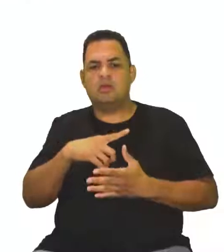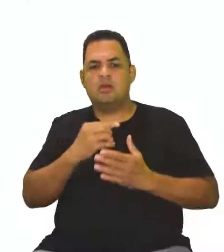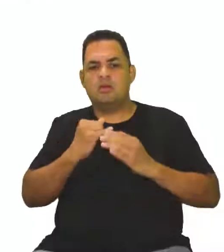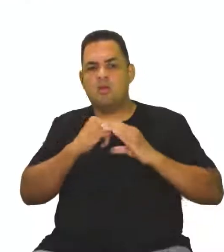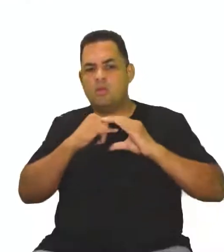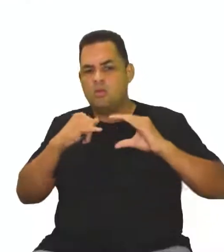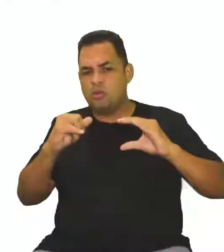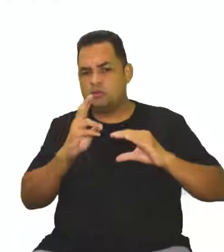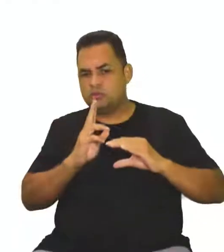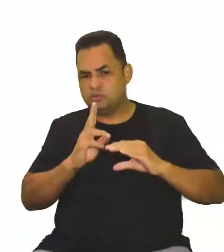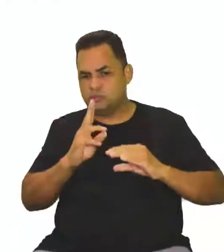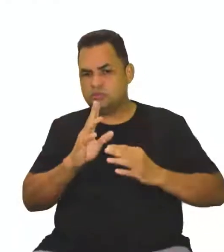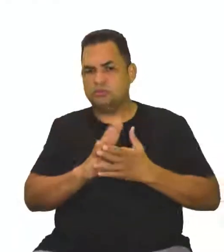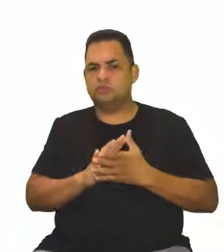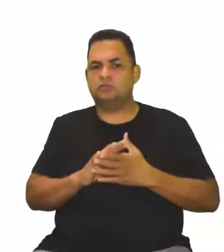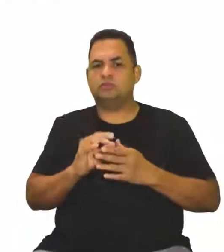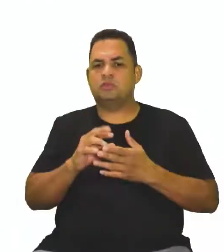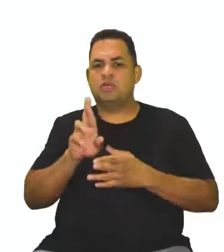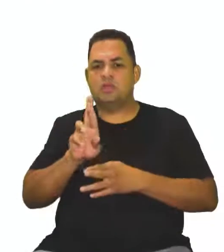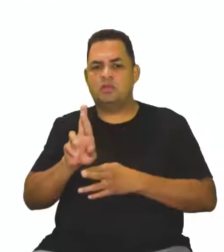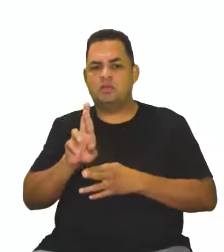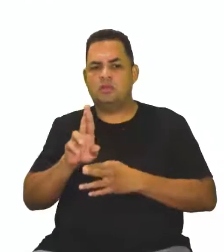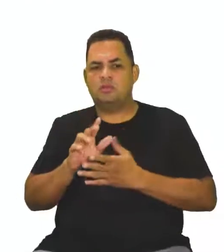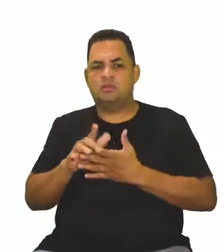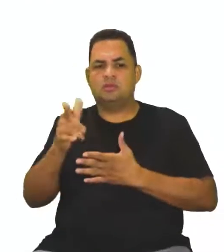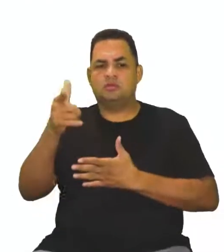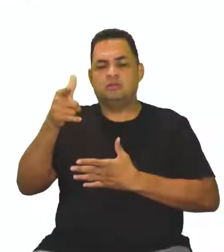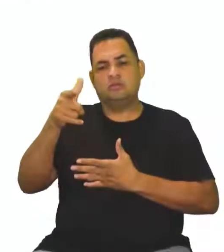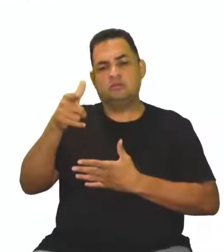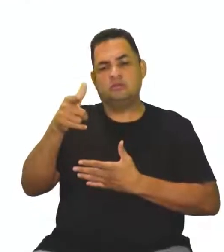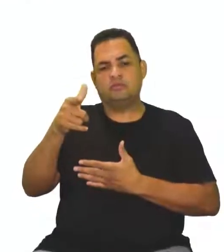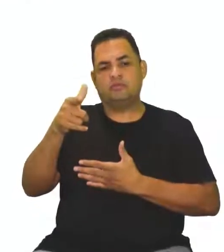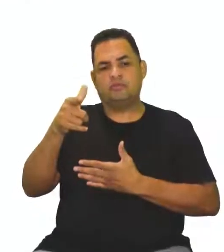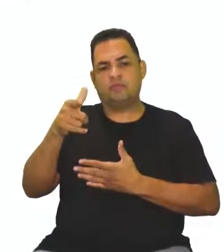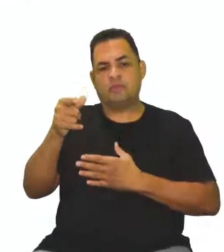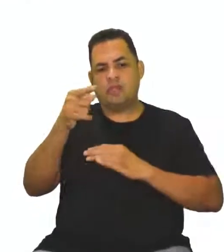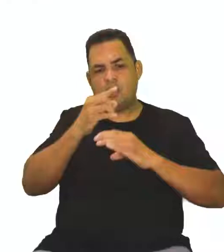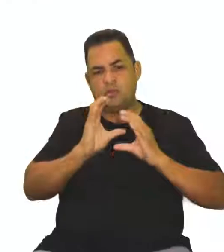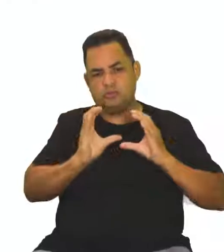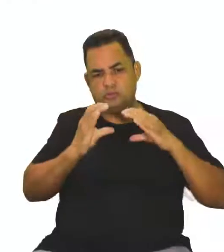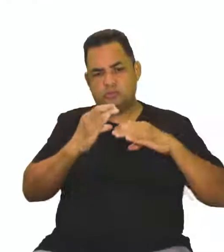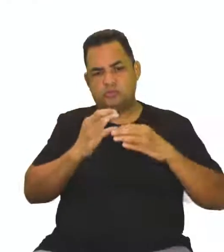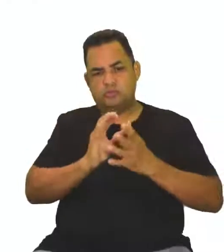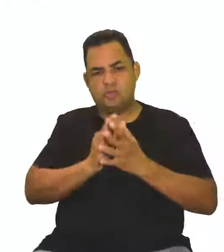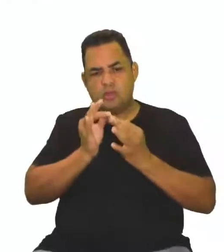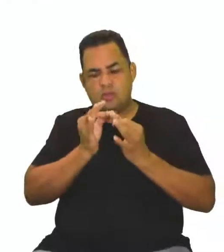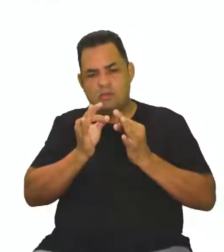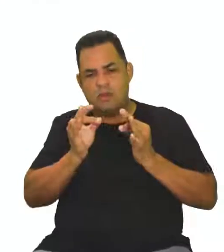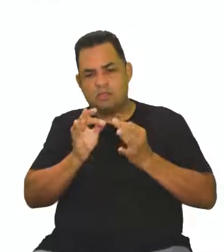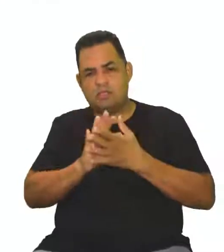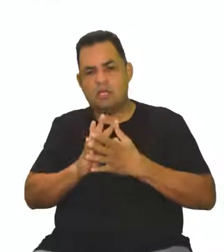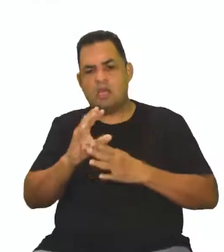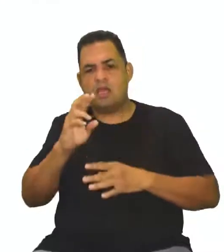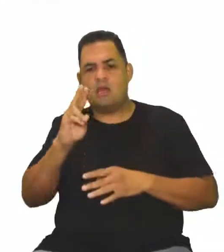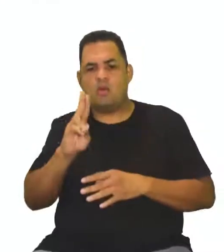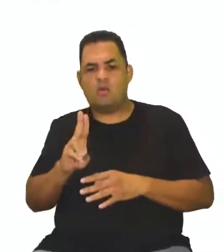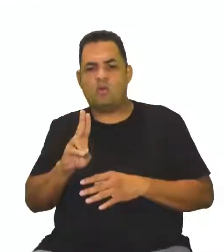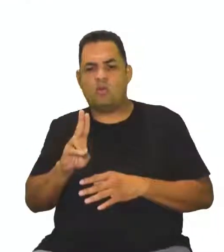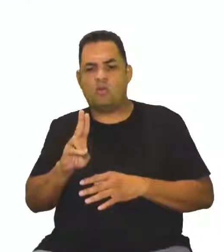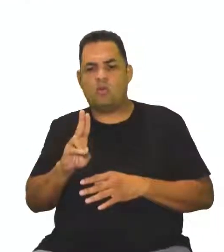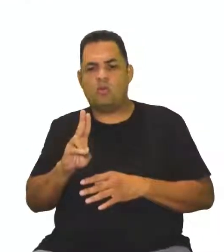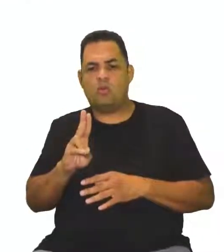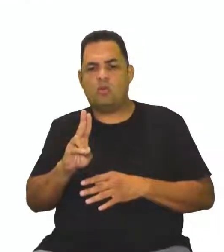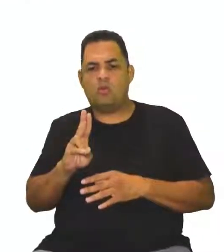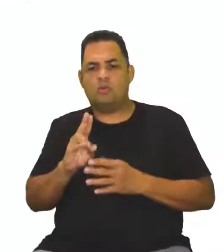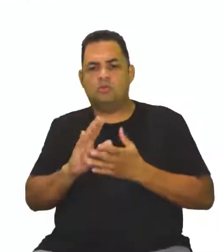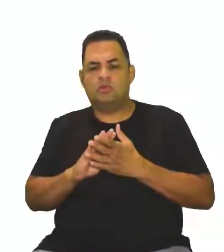constante através da resistência e um circuito que mede a tensão sobre a resistência,